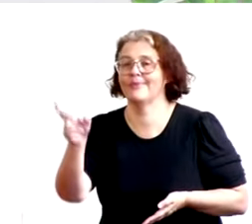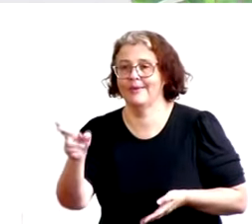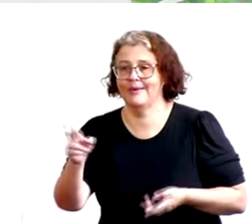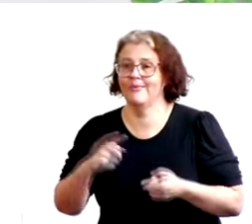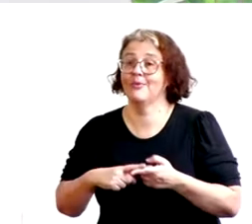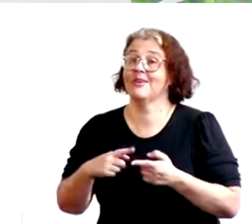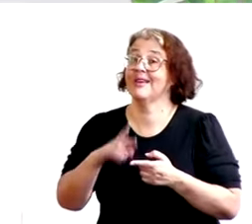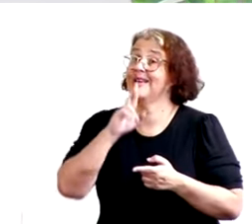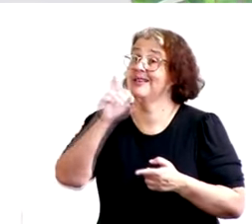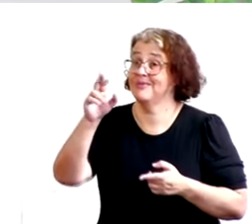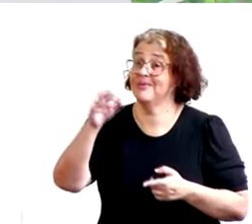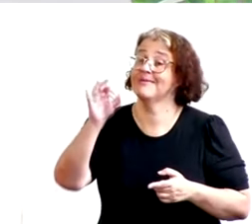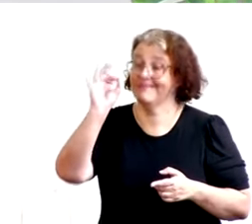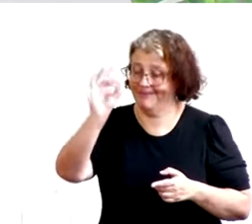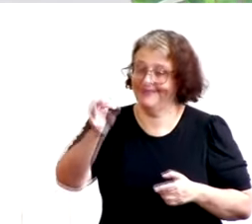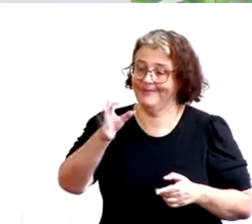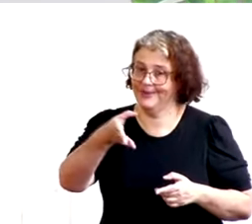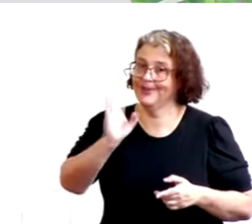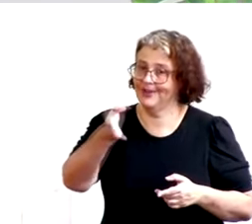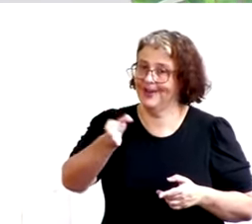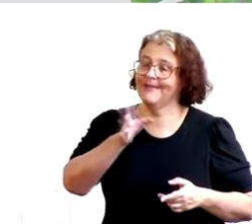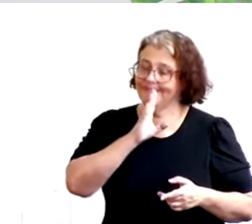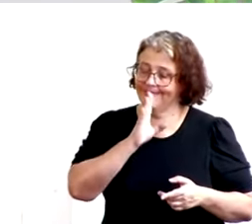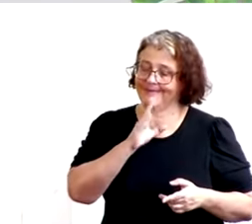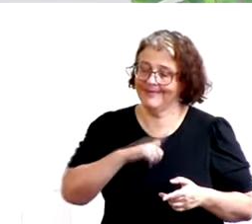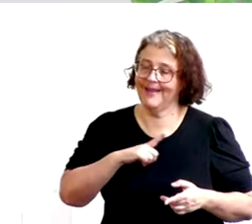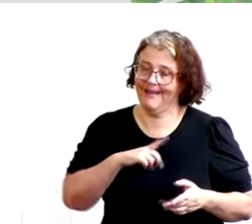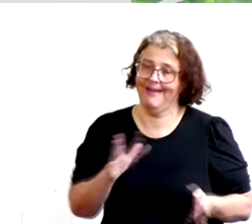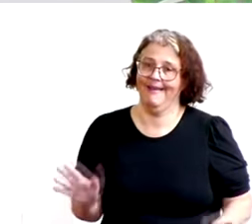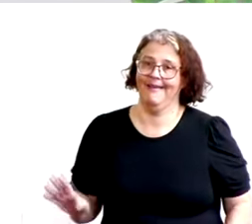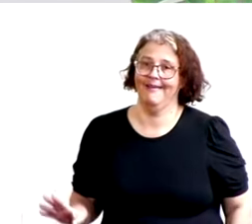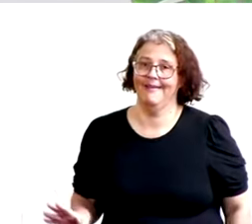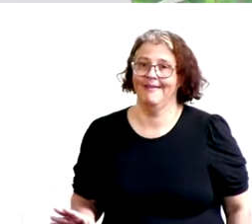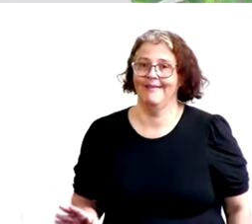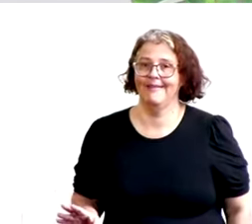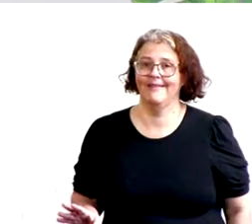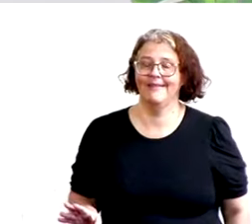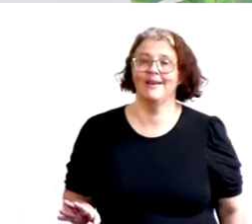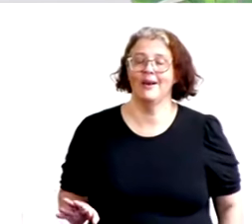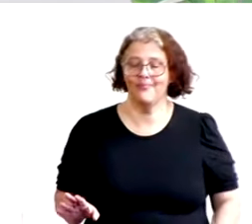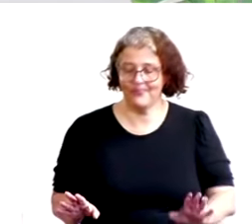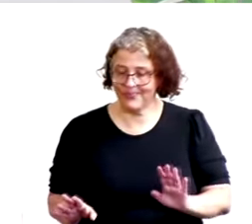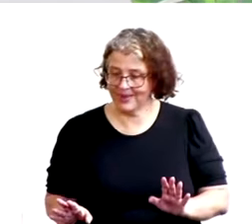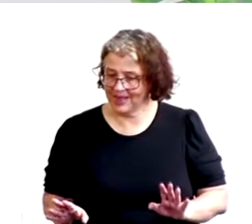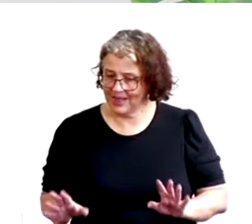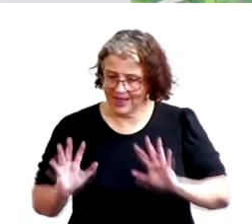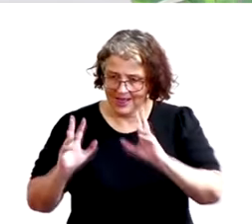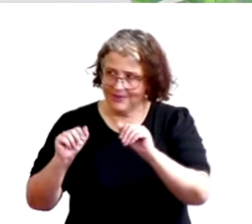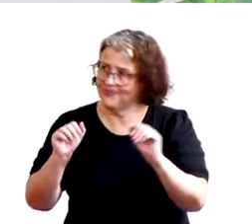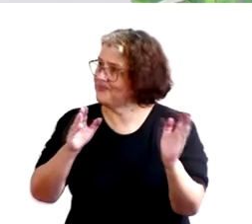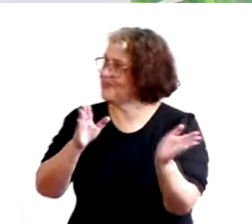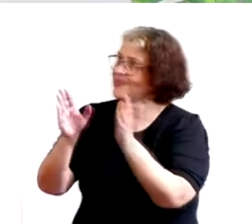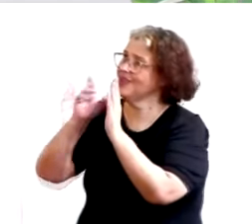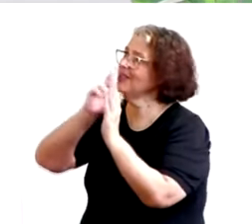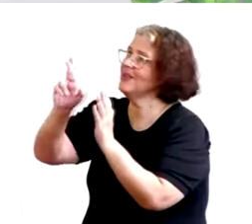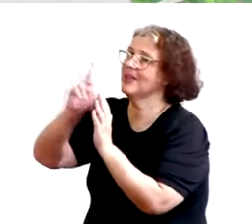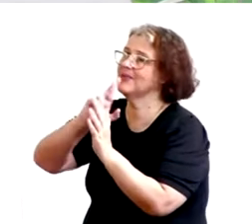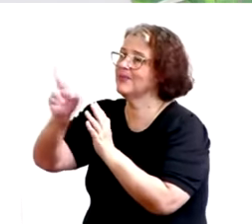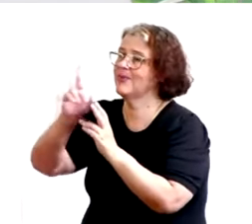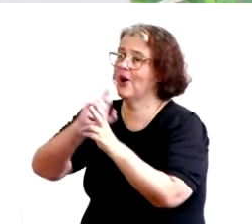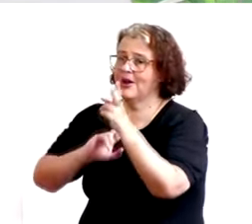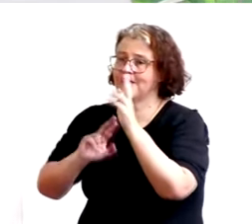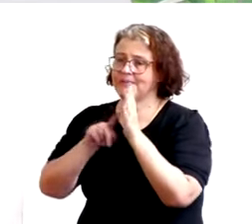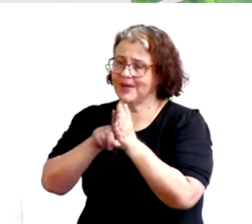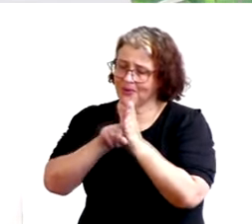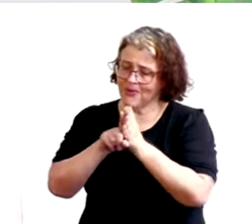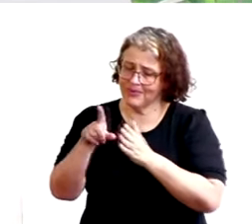suas lembranças indagações o levaram para Deus Este foi o lugar que agora ele